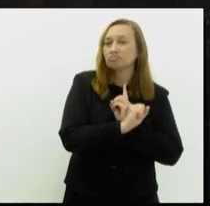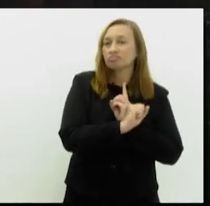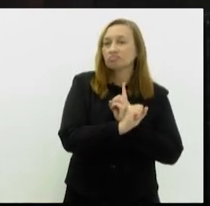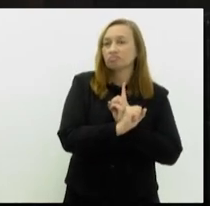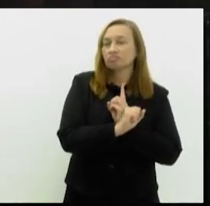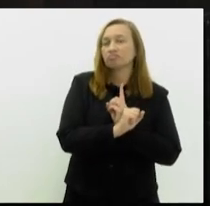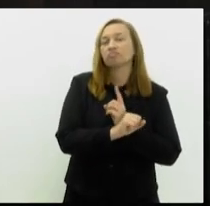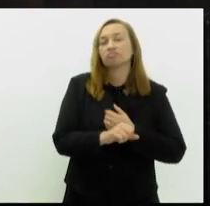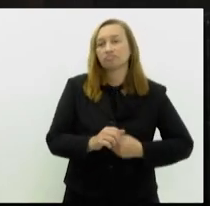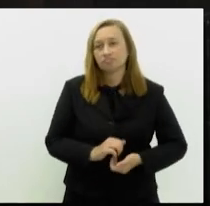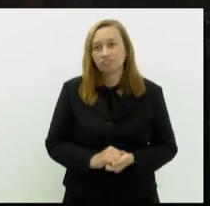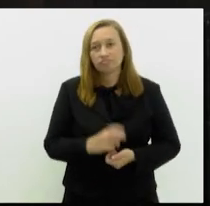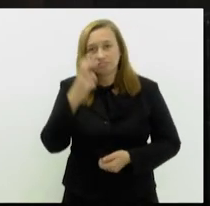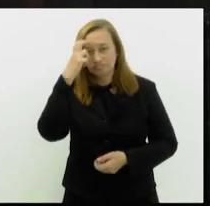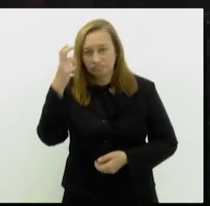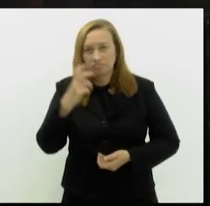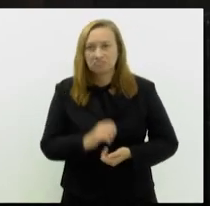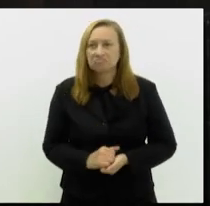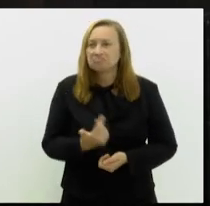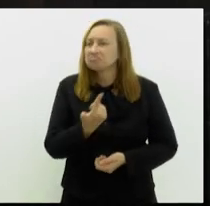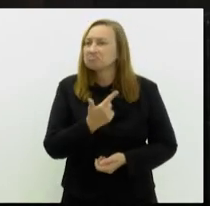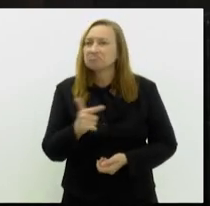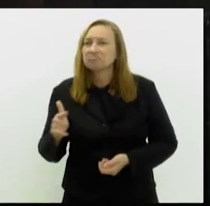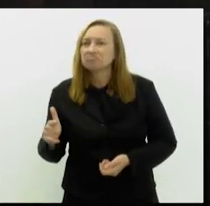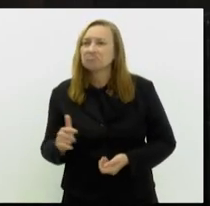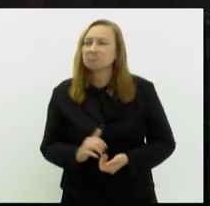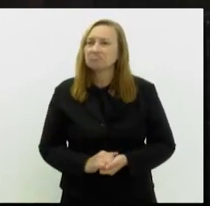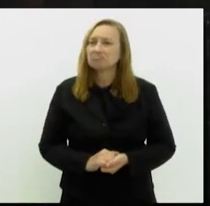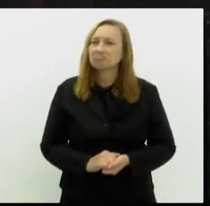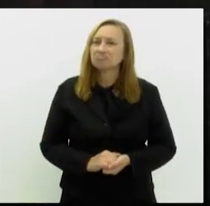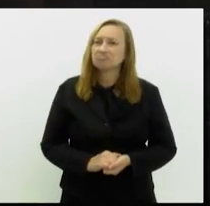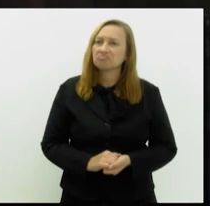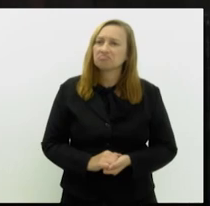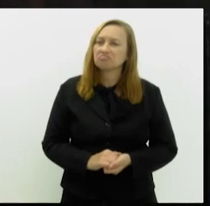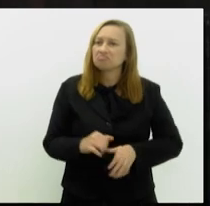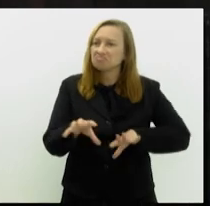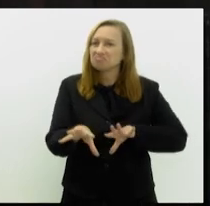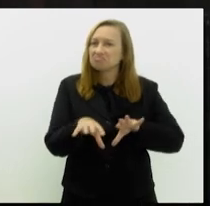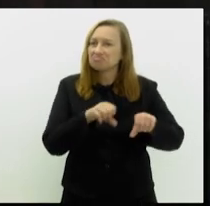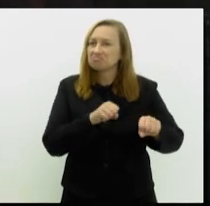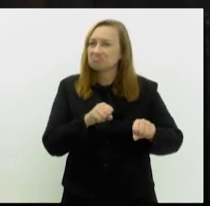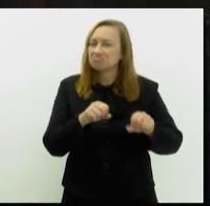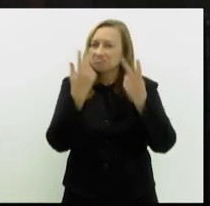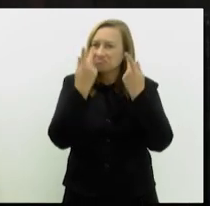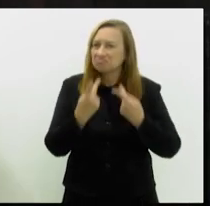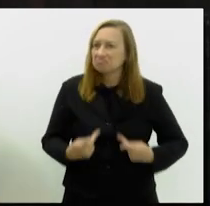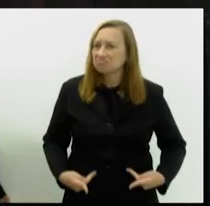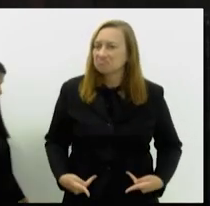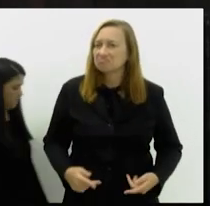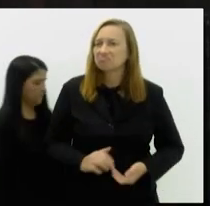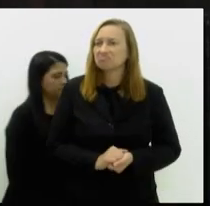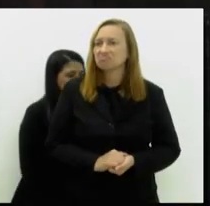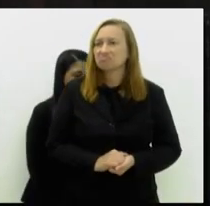cultural. Não existe, na formação humana,